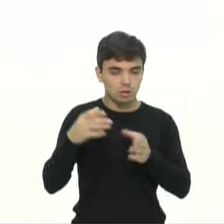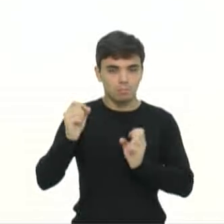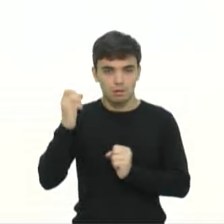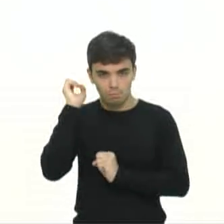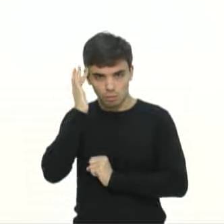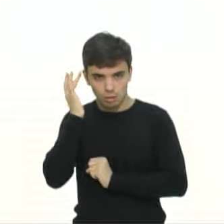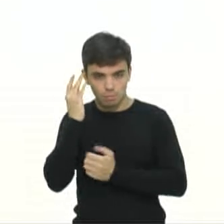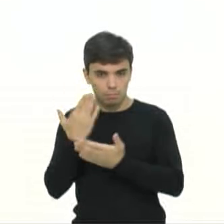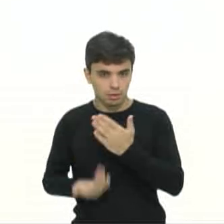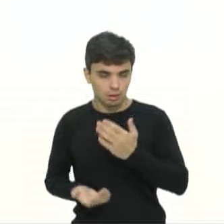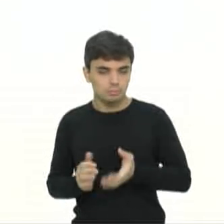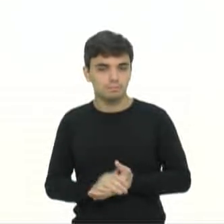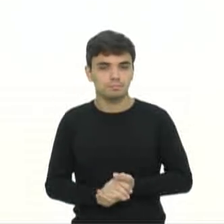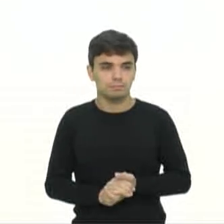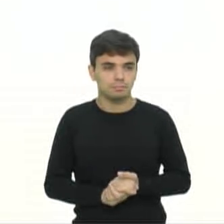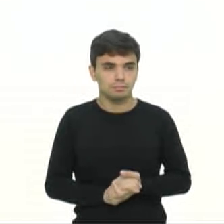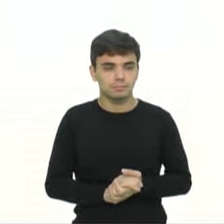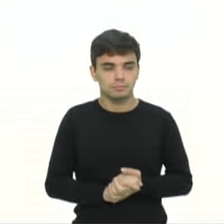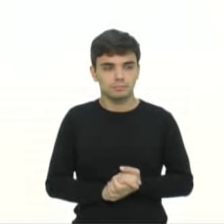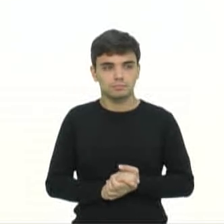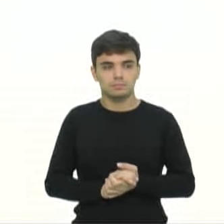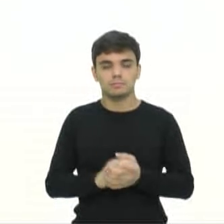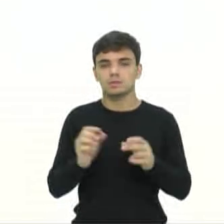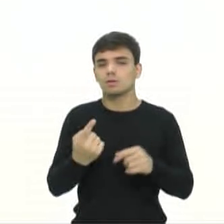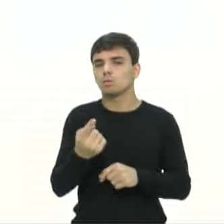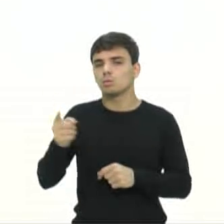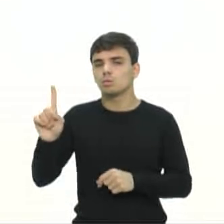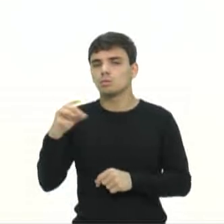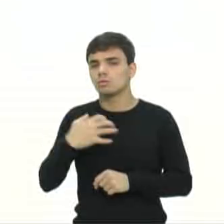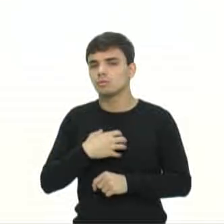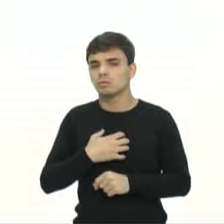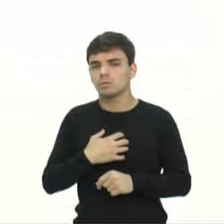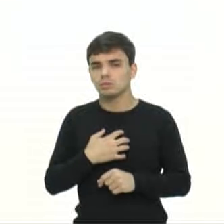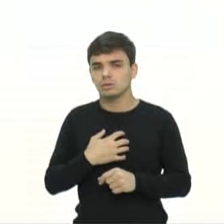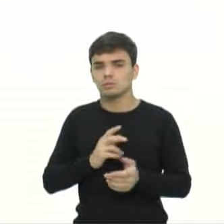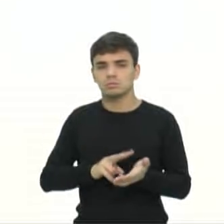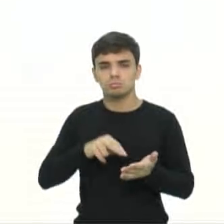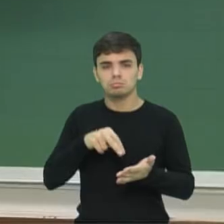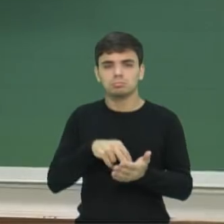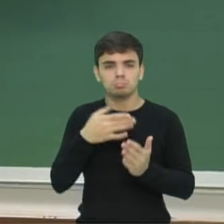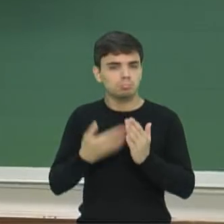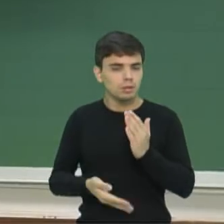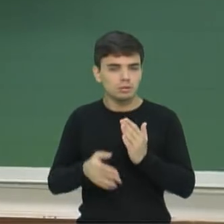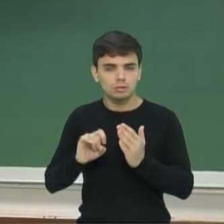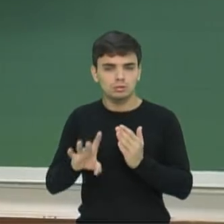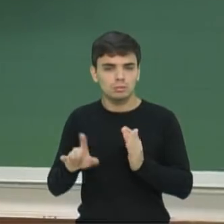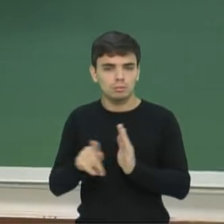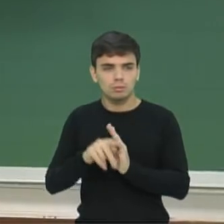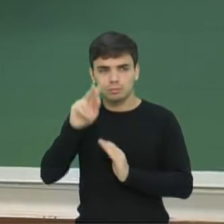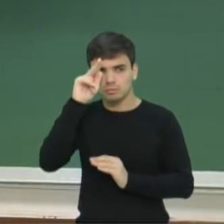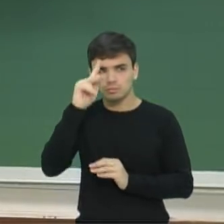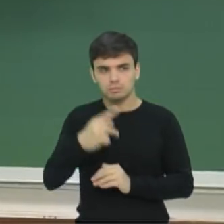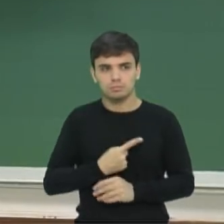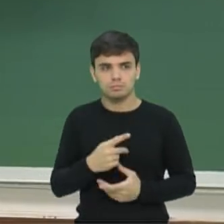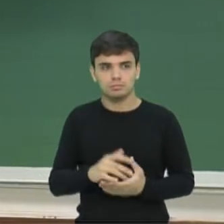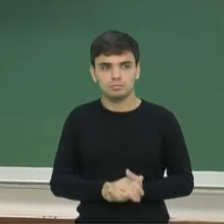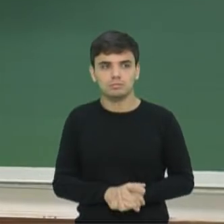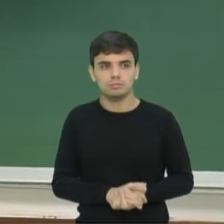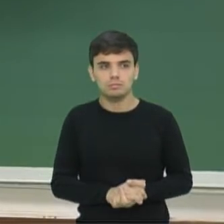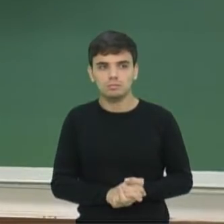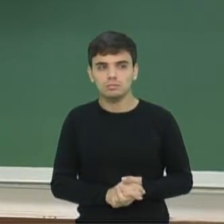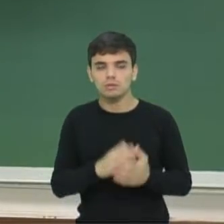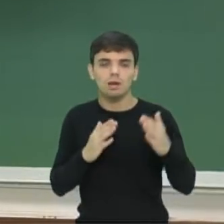única vitória que perdura é a que se conquista sobre a própria ignorância. Então, isso aqui são todas máximas, são todas